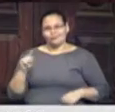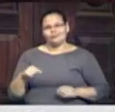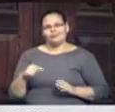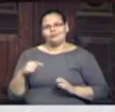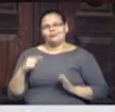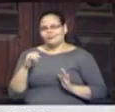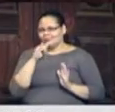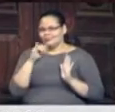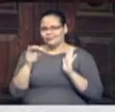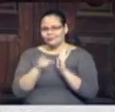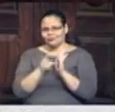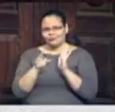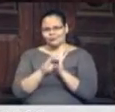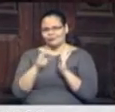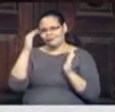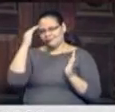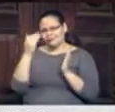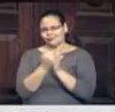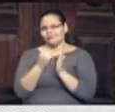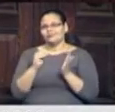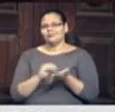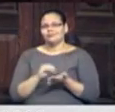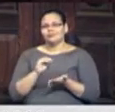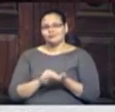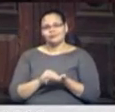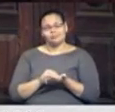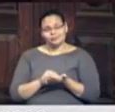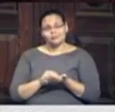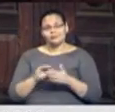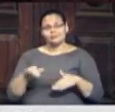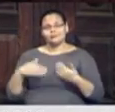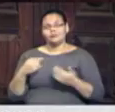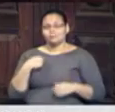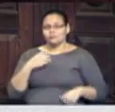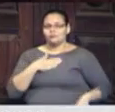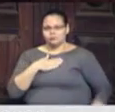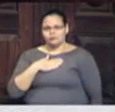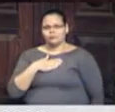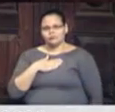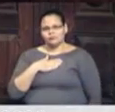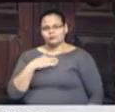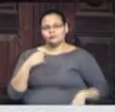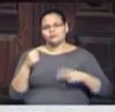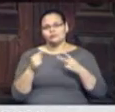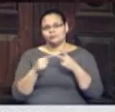princípios constitucionais. Então, este é o primeiro divórcio que eu gostaria de registrar.